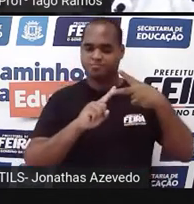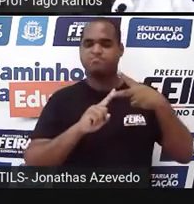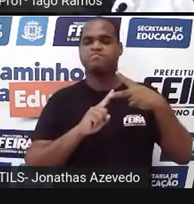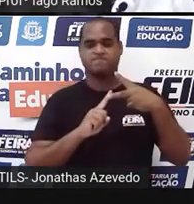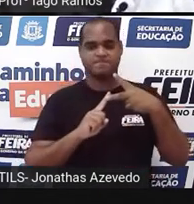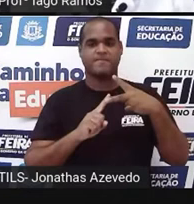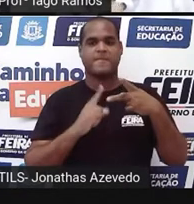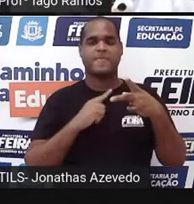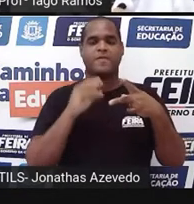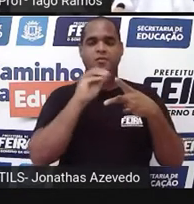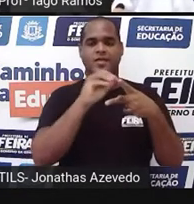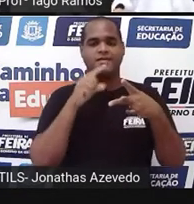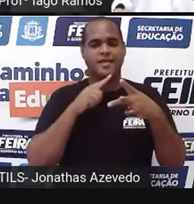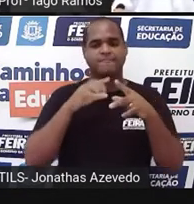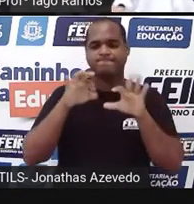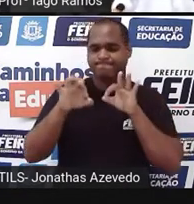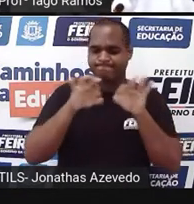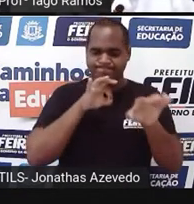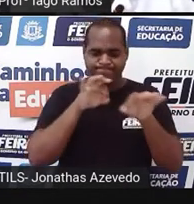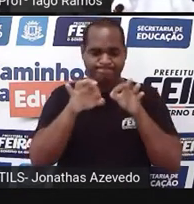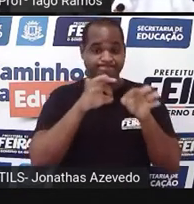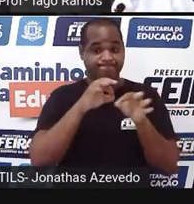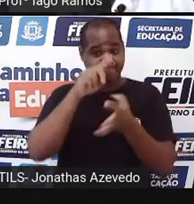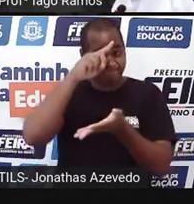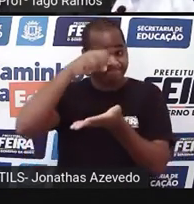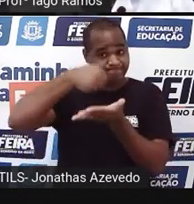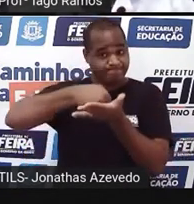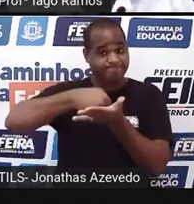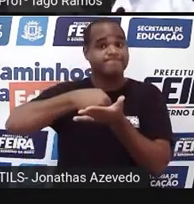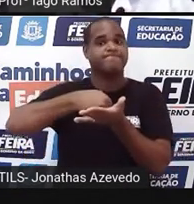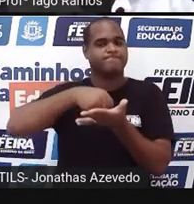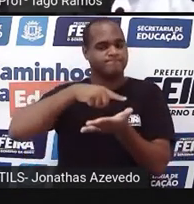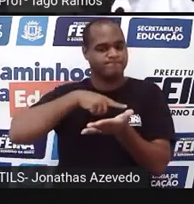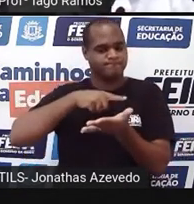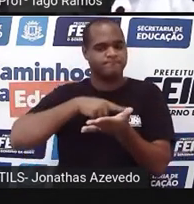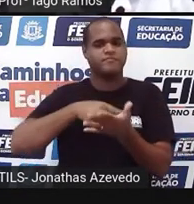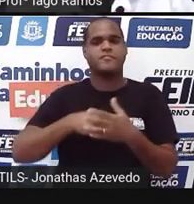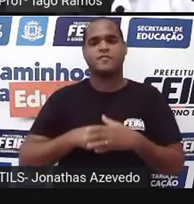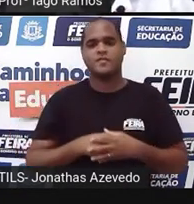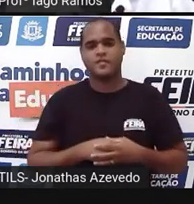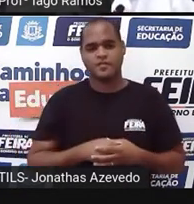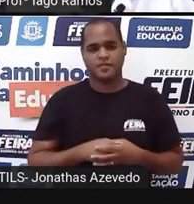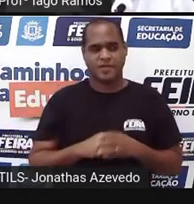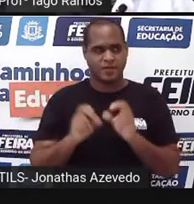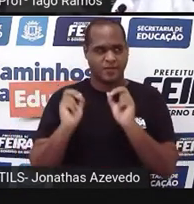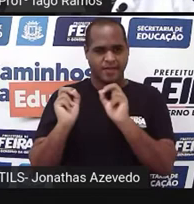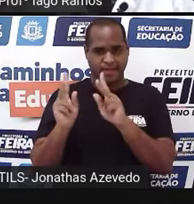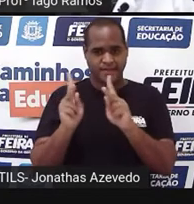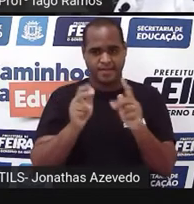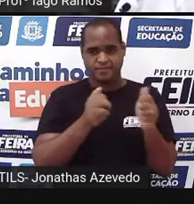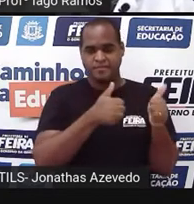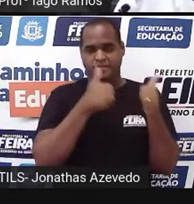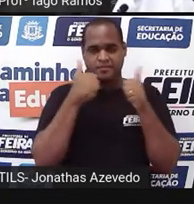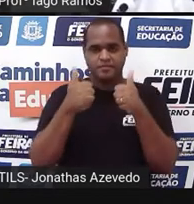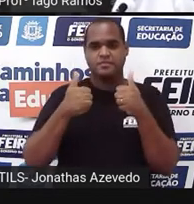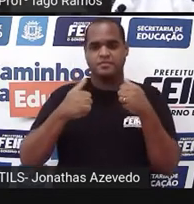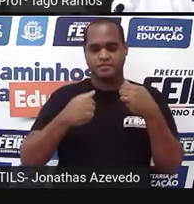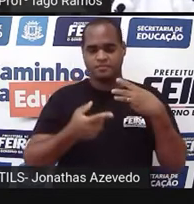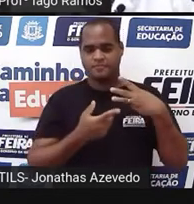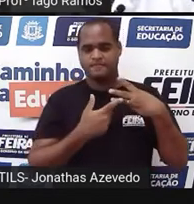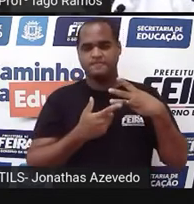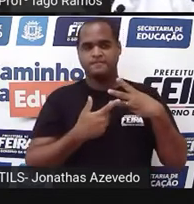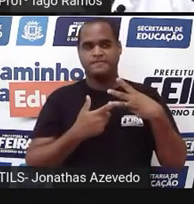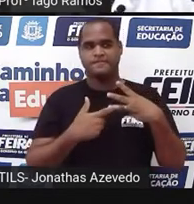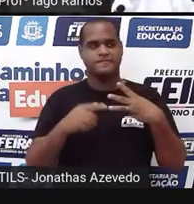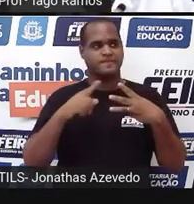foi colocar esse nosso plano em ação a gente foi executar esse plano tá bom que é a terceira fase